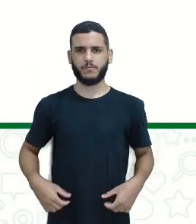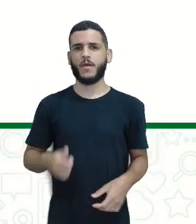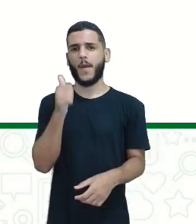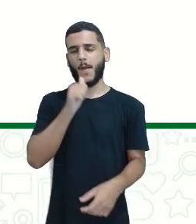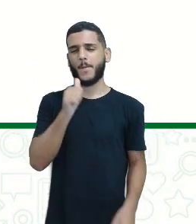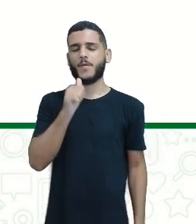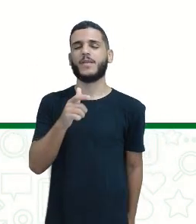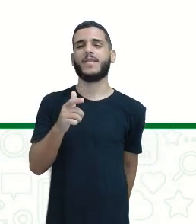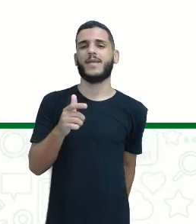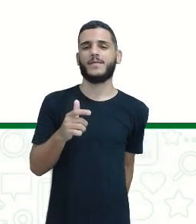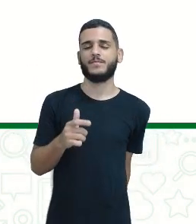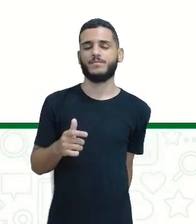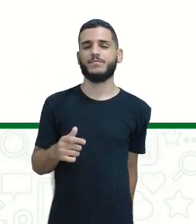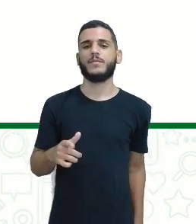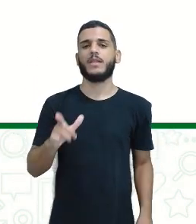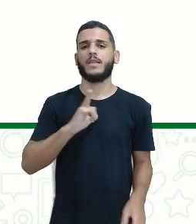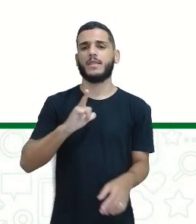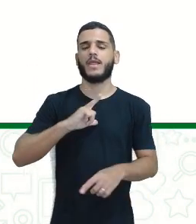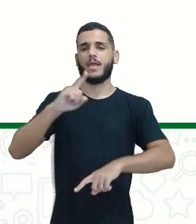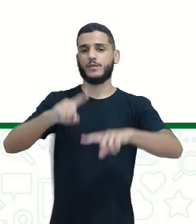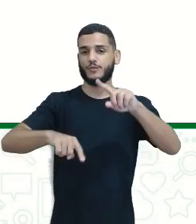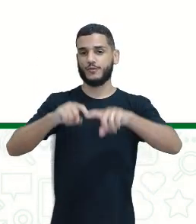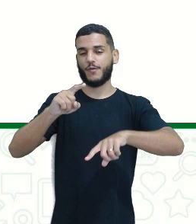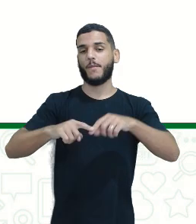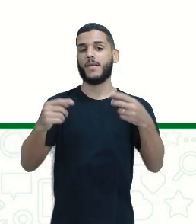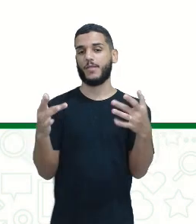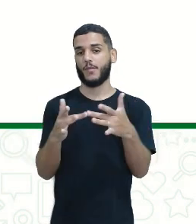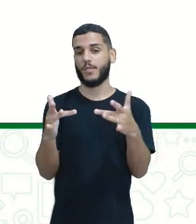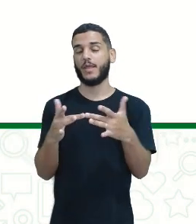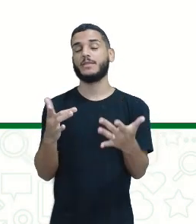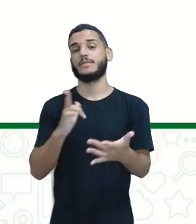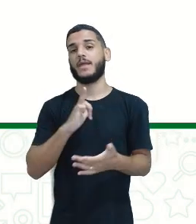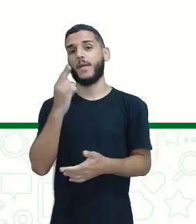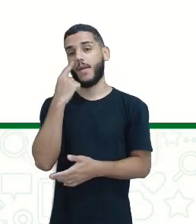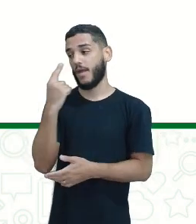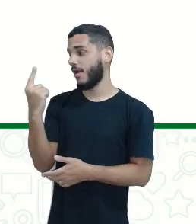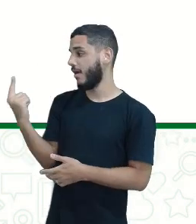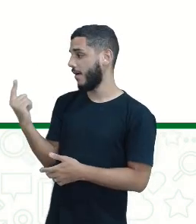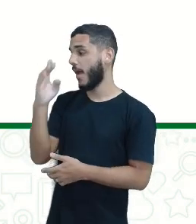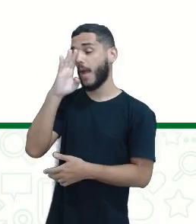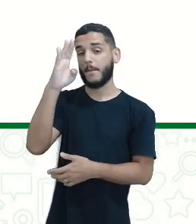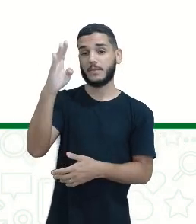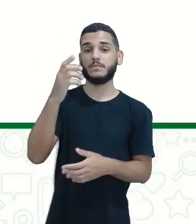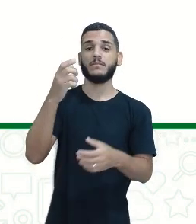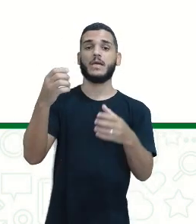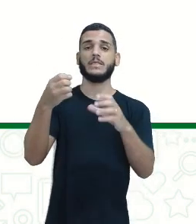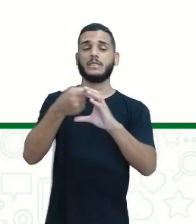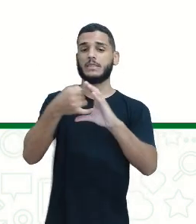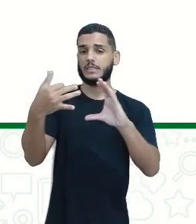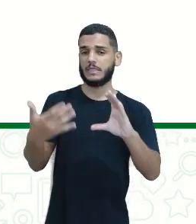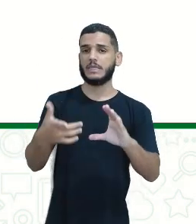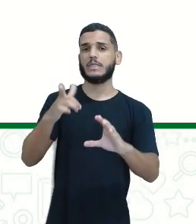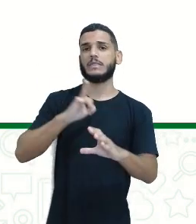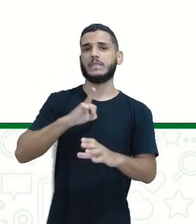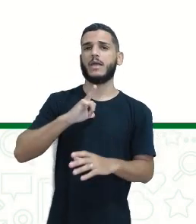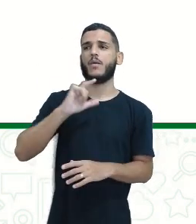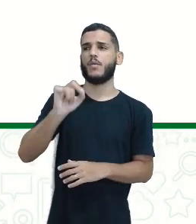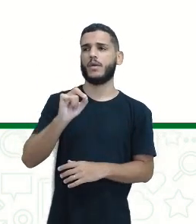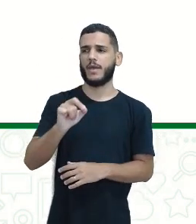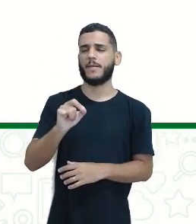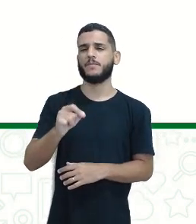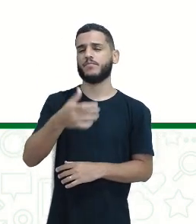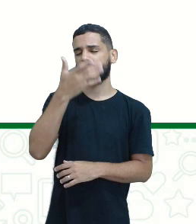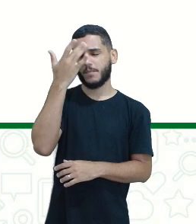tocando instrumentos. E uma das principais características, esse som, o contador